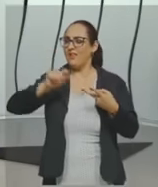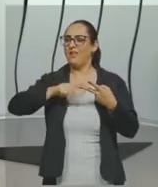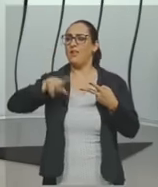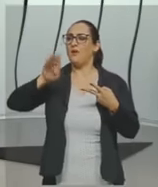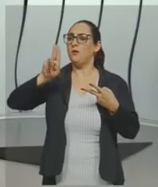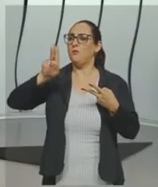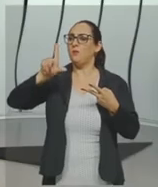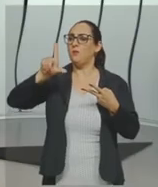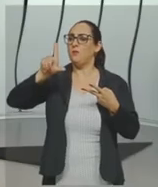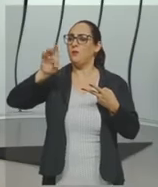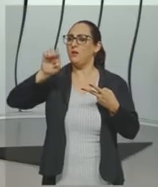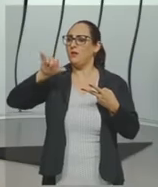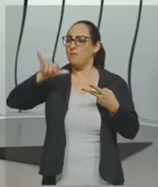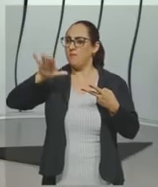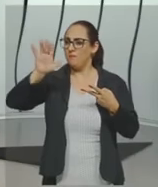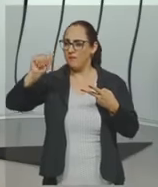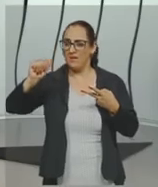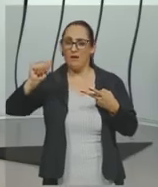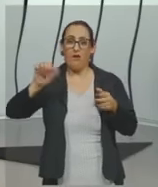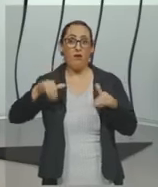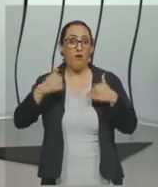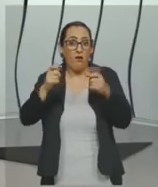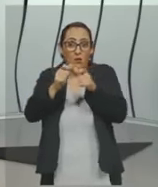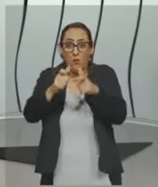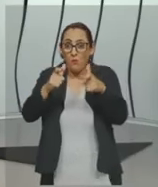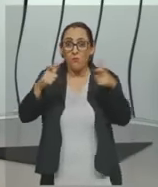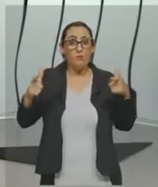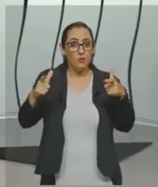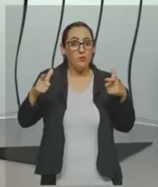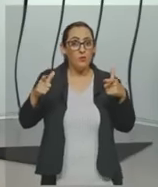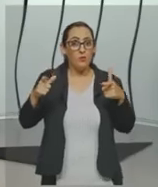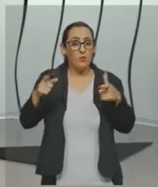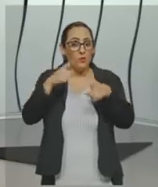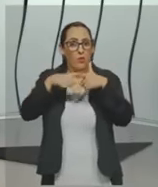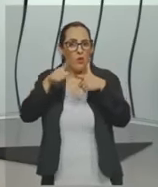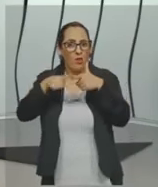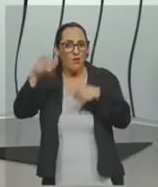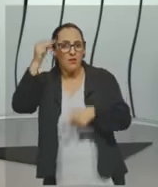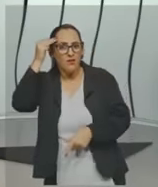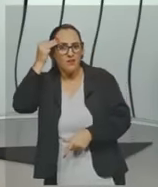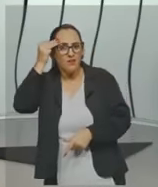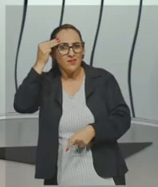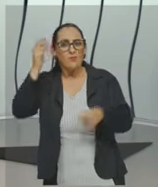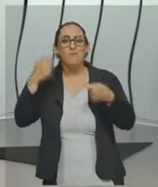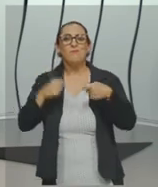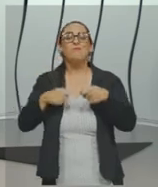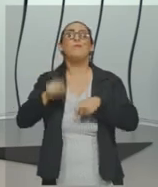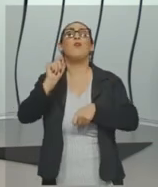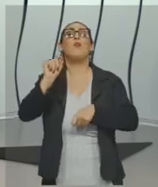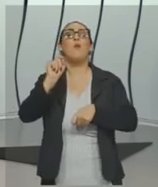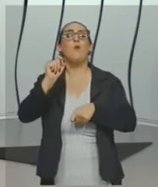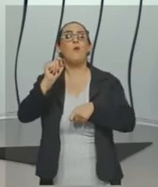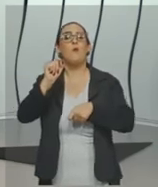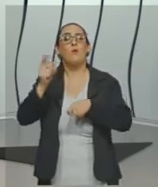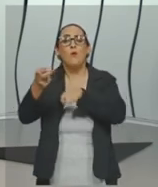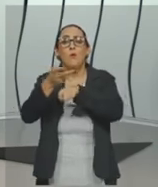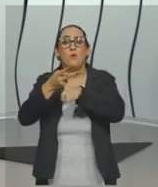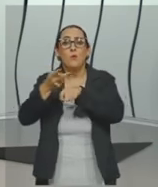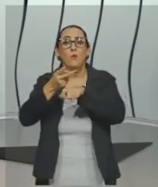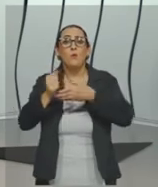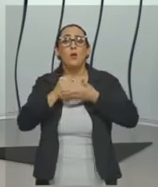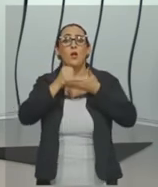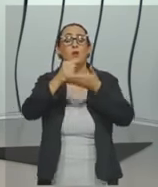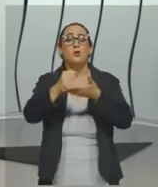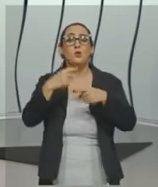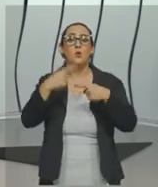né? Elas, a maioria tem tratamento. Tá? As pessoas precisam buscar ajuda. Muitas vezes uma pessoa está tendo uma